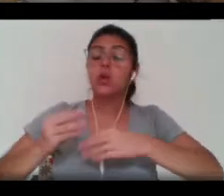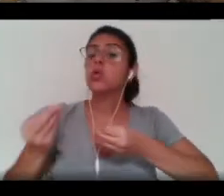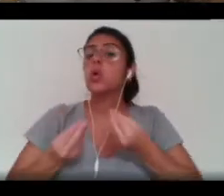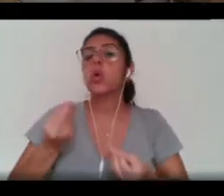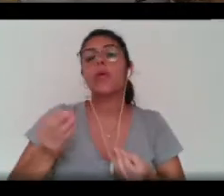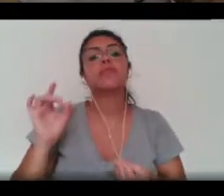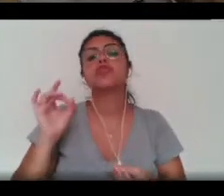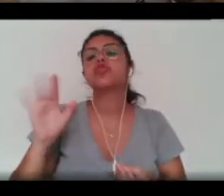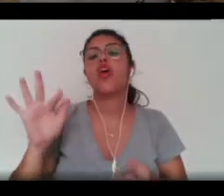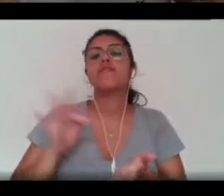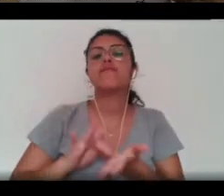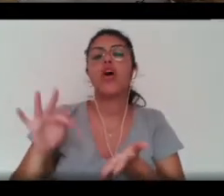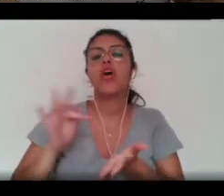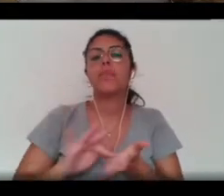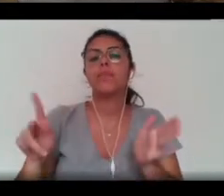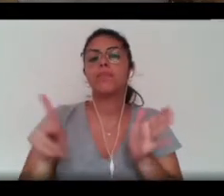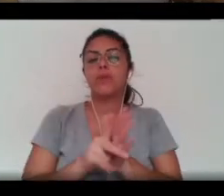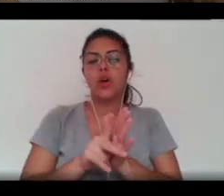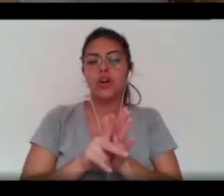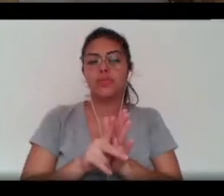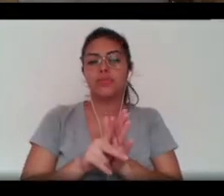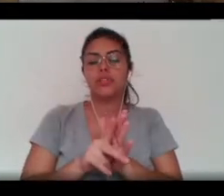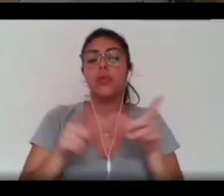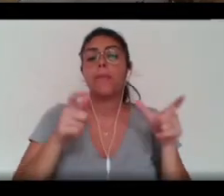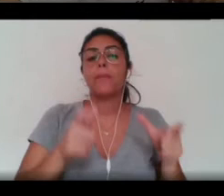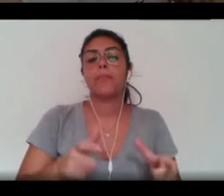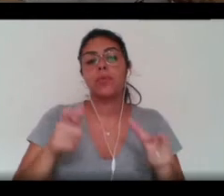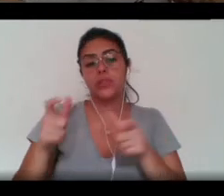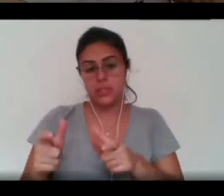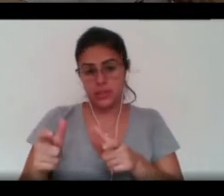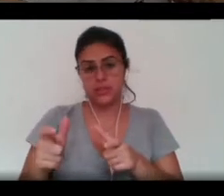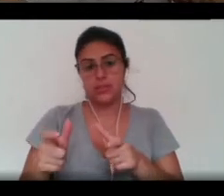isso, eu só preciso usar a equação de